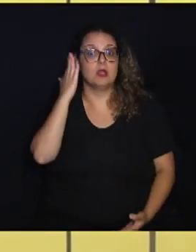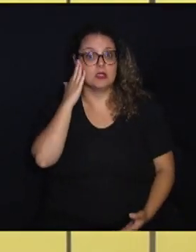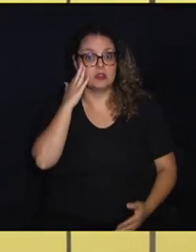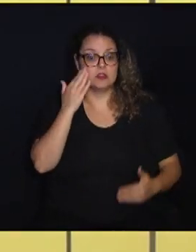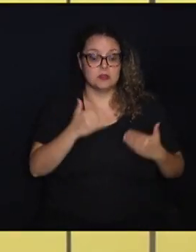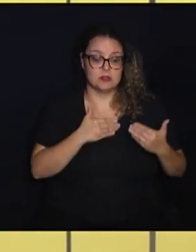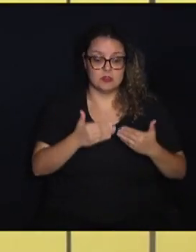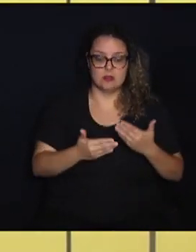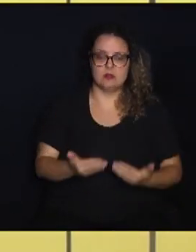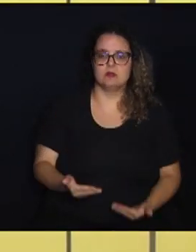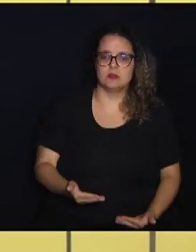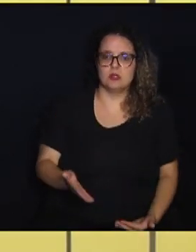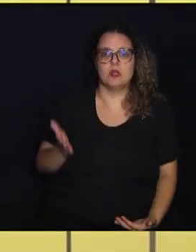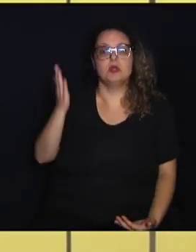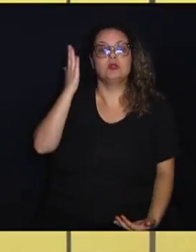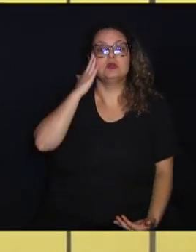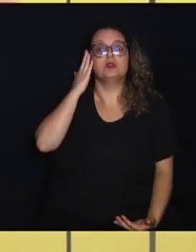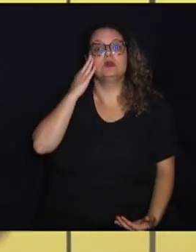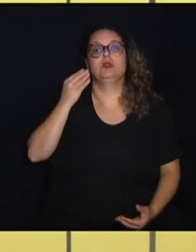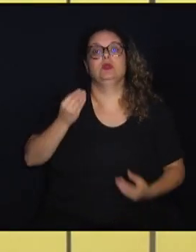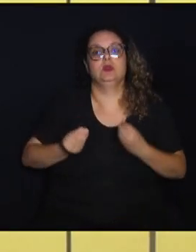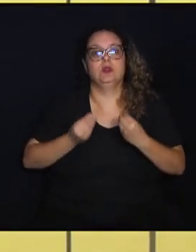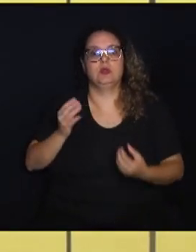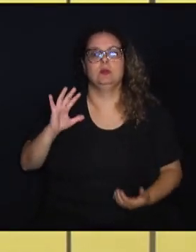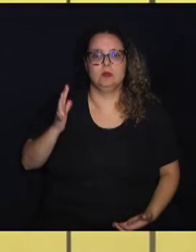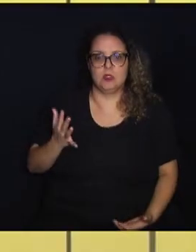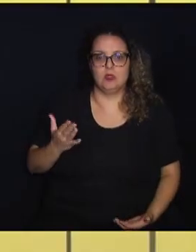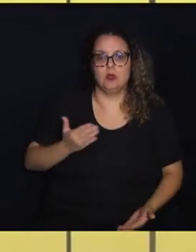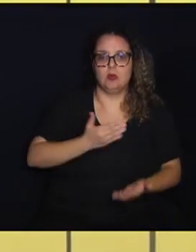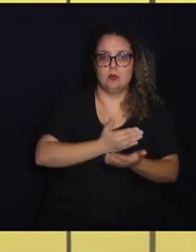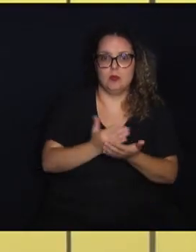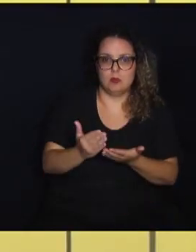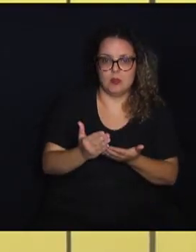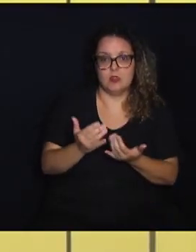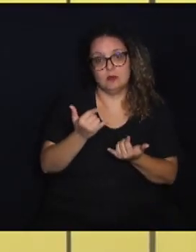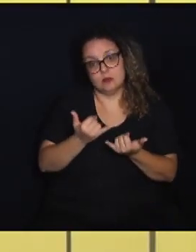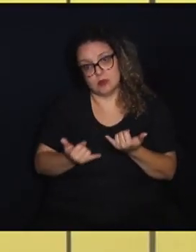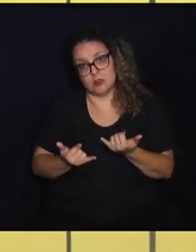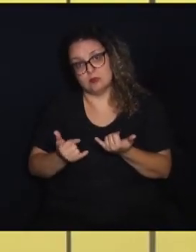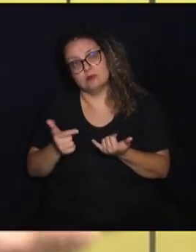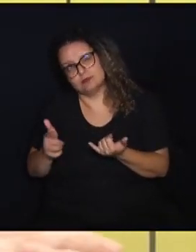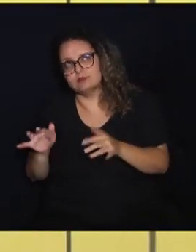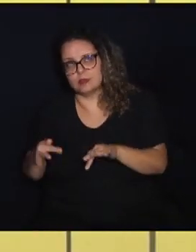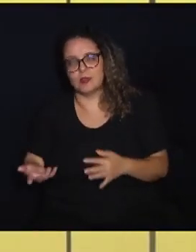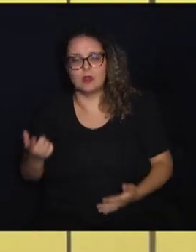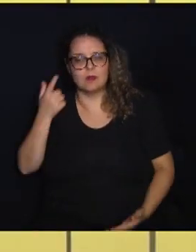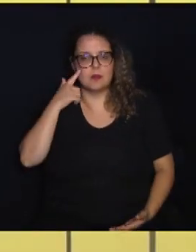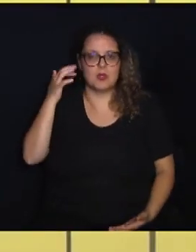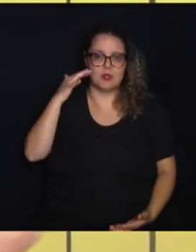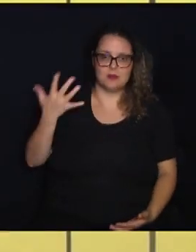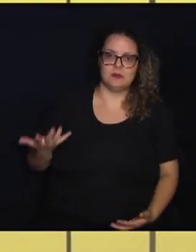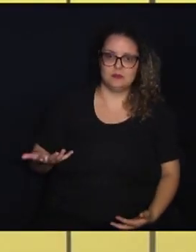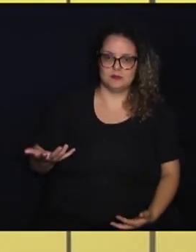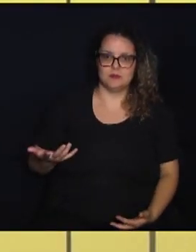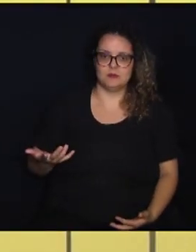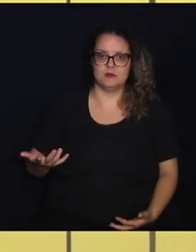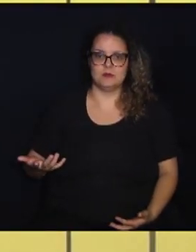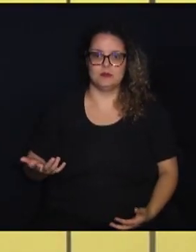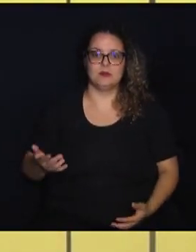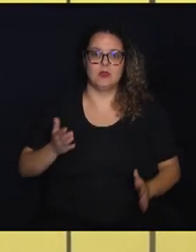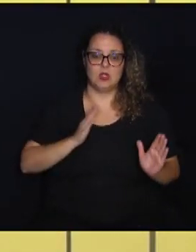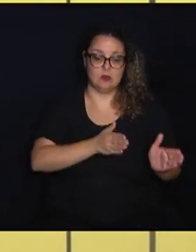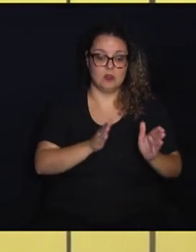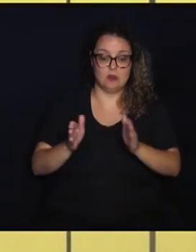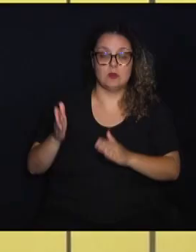processo, entender como ele funciona, como é o começo, o meio e ele teoricamente não tem um fim, mas a gente pensar nele nas 3 fases, a